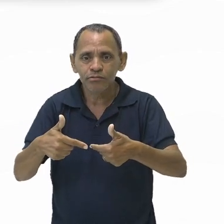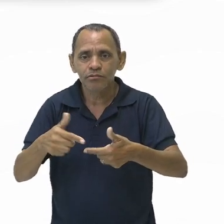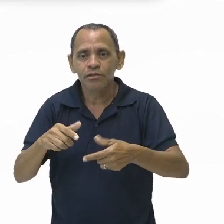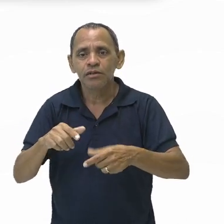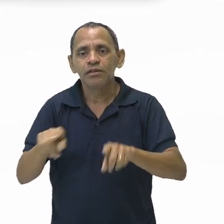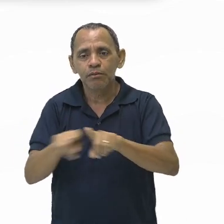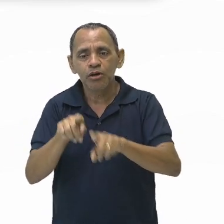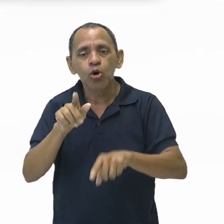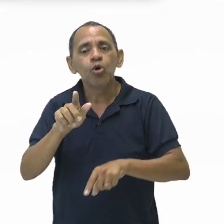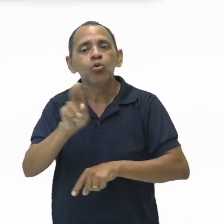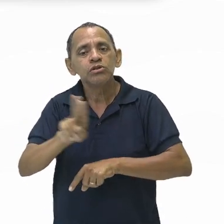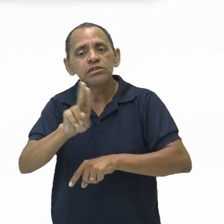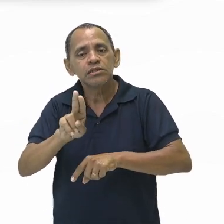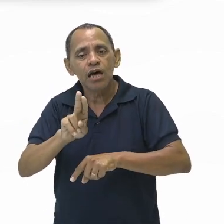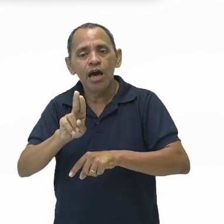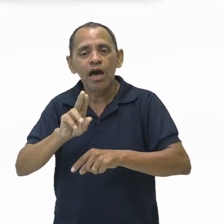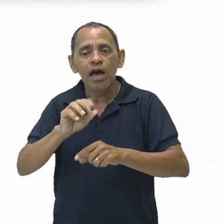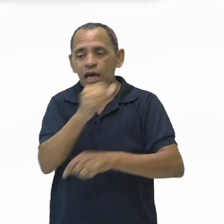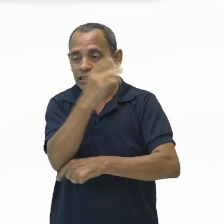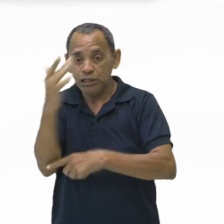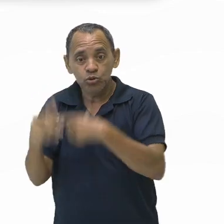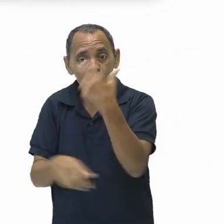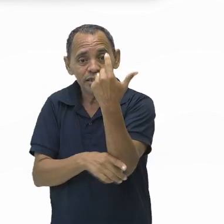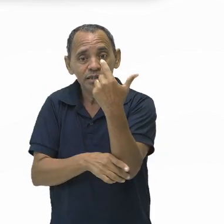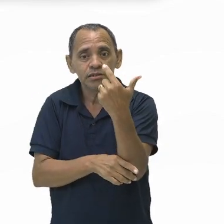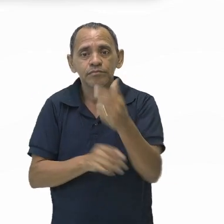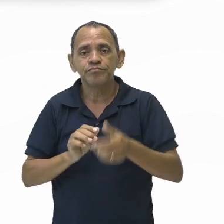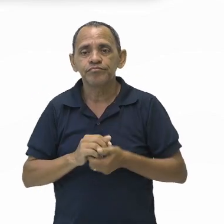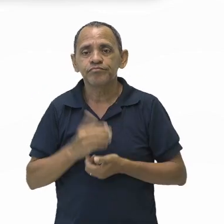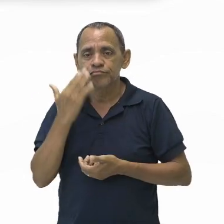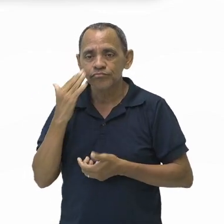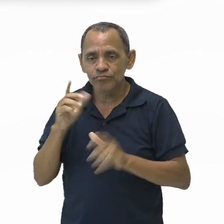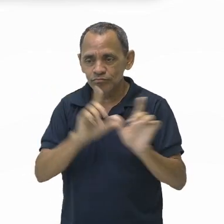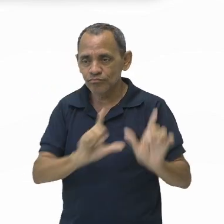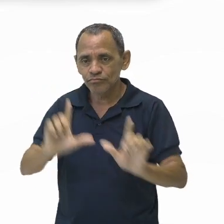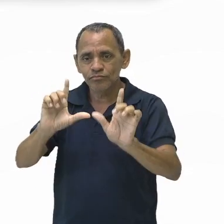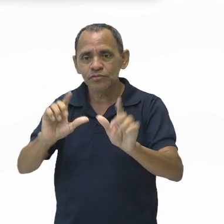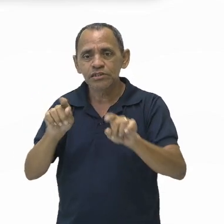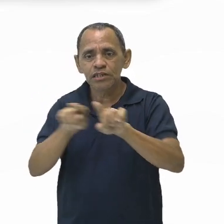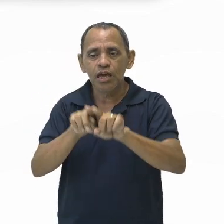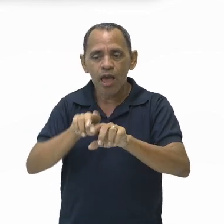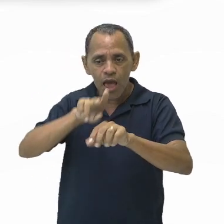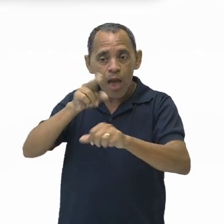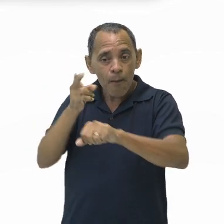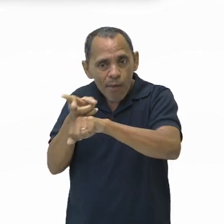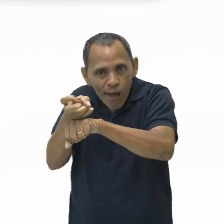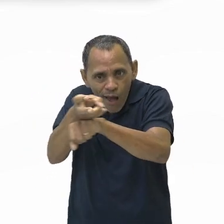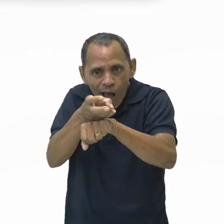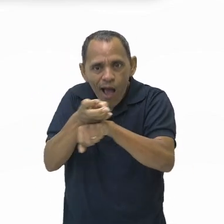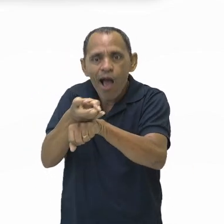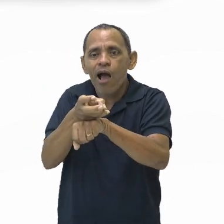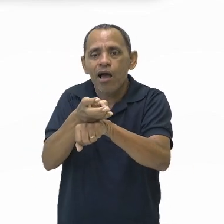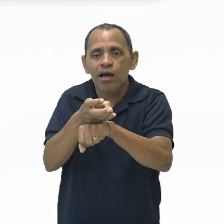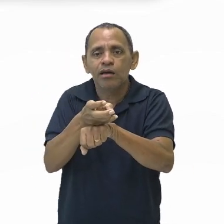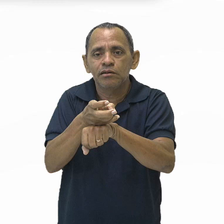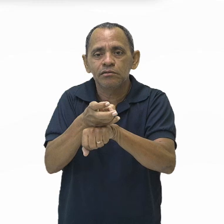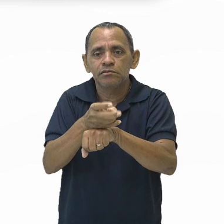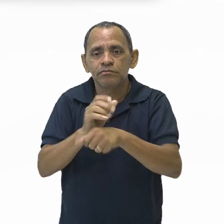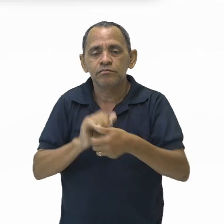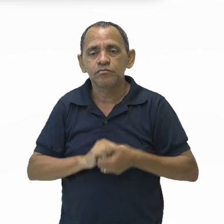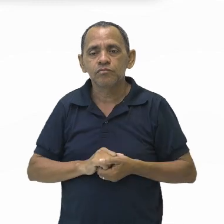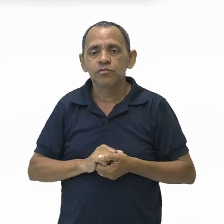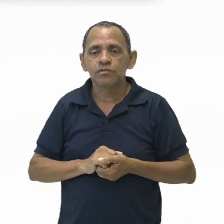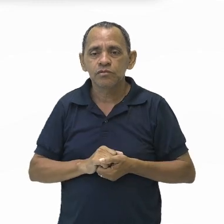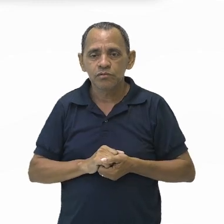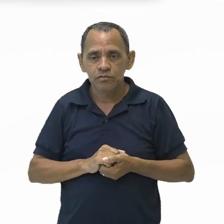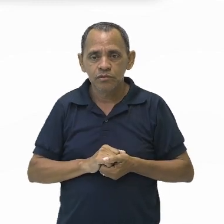utilizando a natureza para isso. A gente também tem na próxima tela a questão do extrativismo, que foi muito importante, vai já falar sobre a borracha